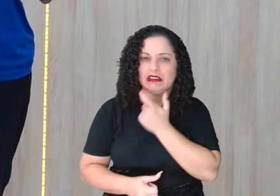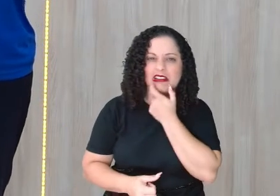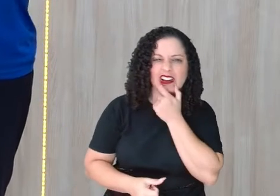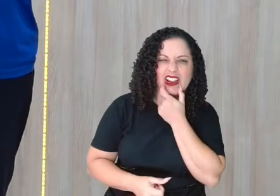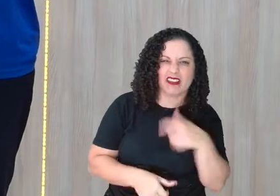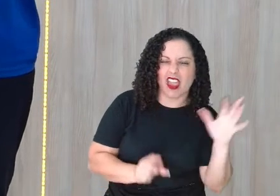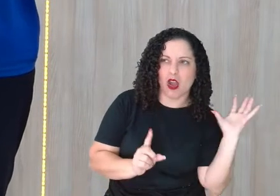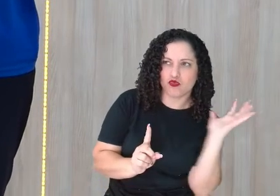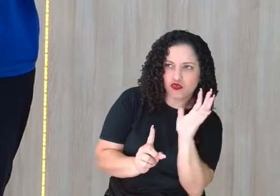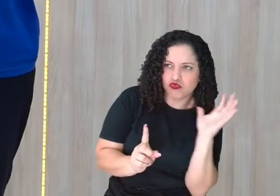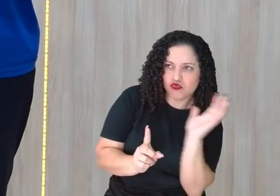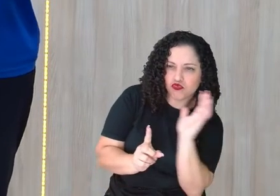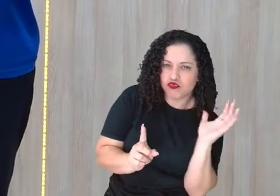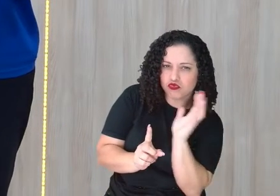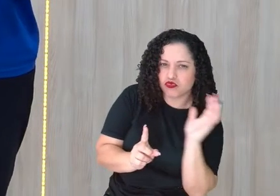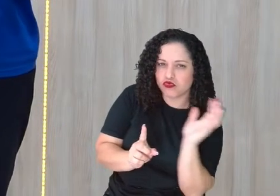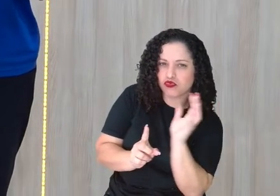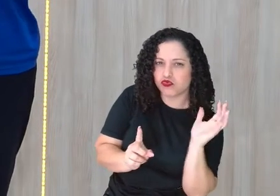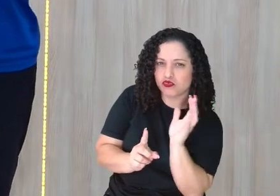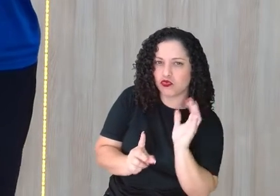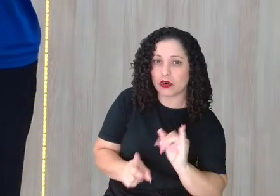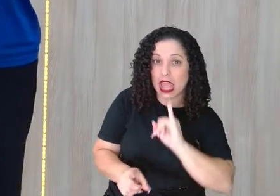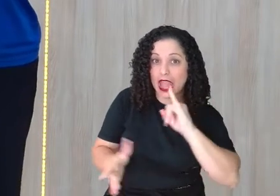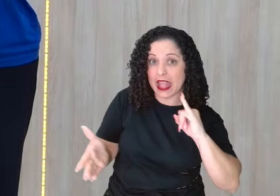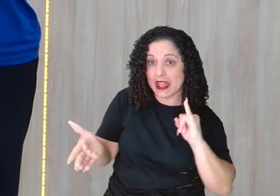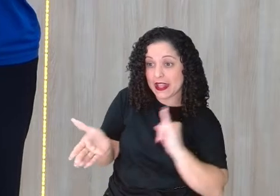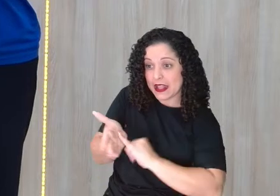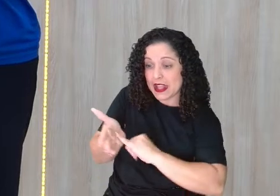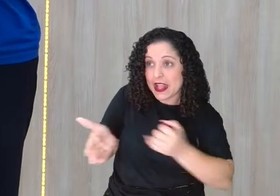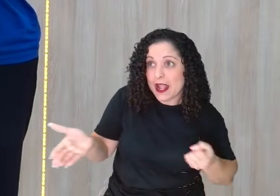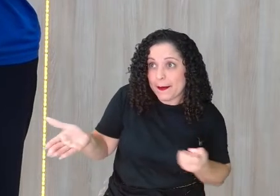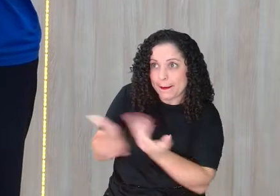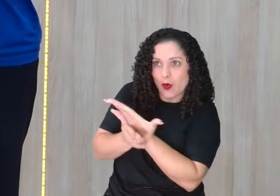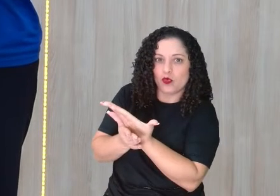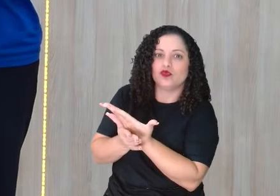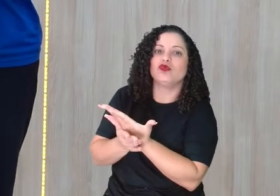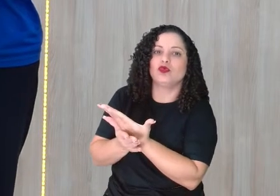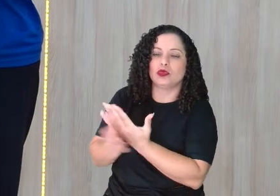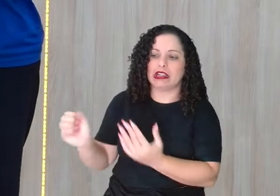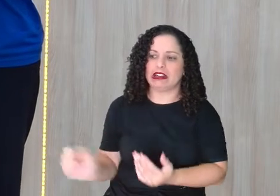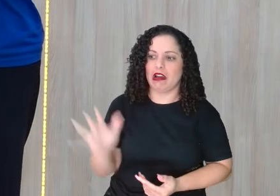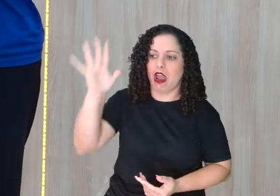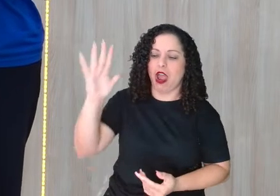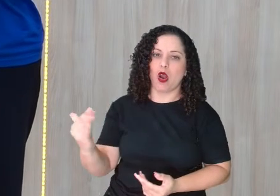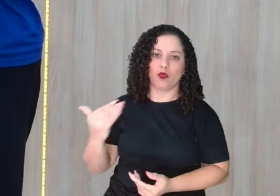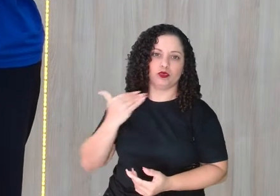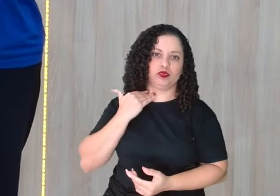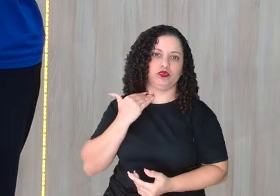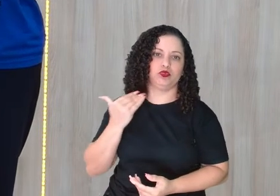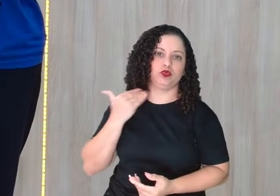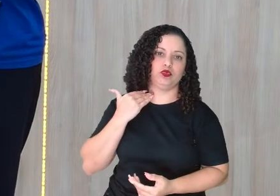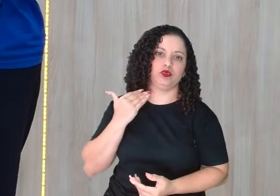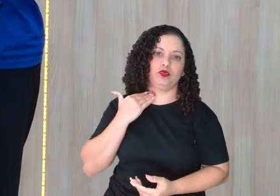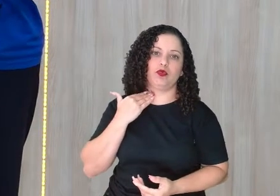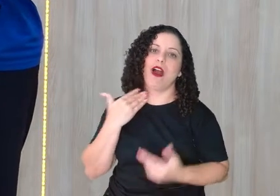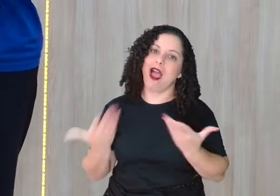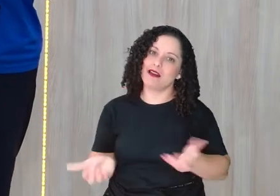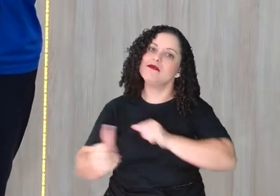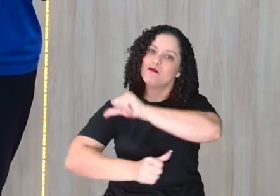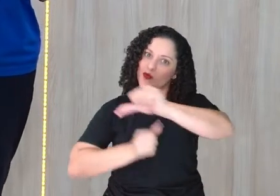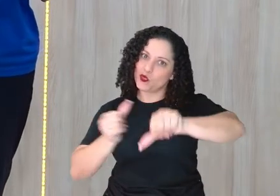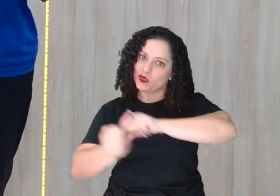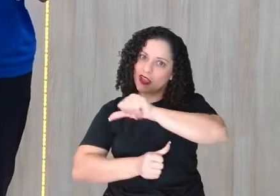né, começa a colocar impostos, taxações em cima dessas 13 colônias, aí o negócio muda, né?